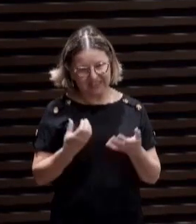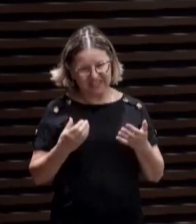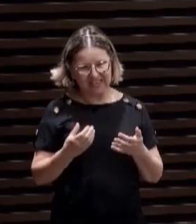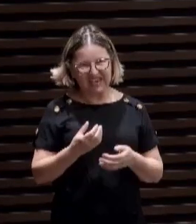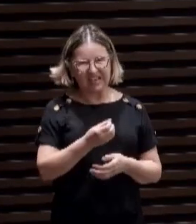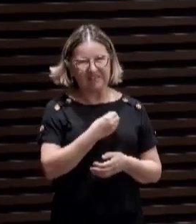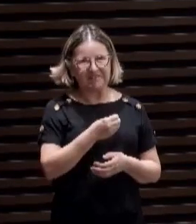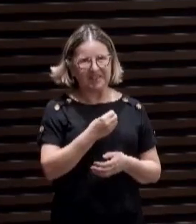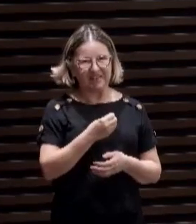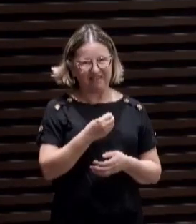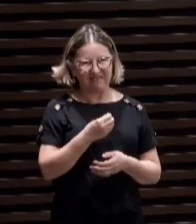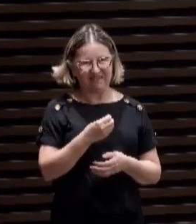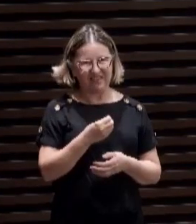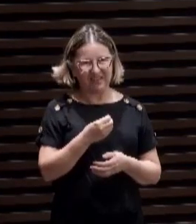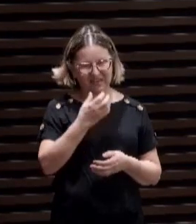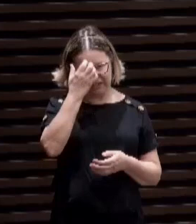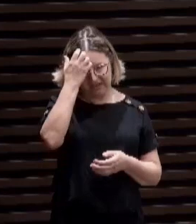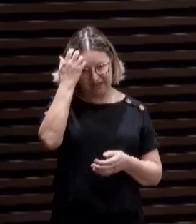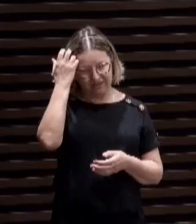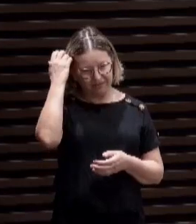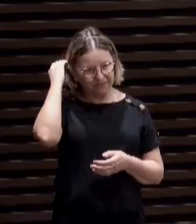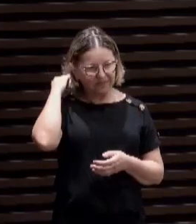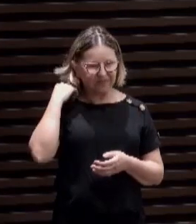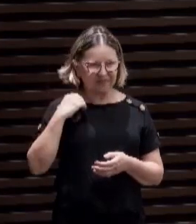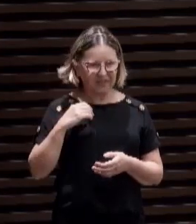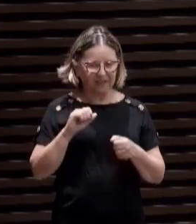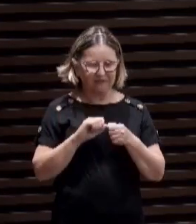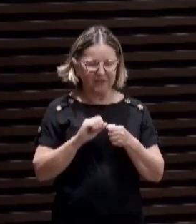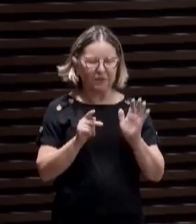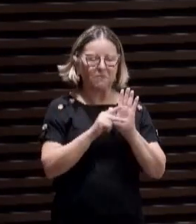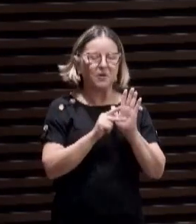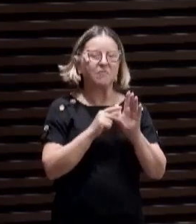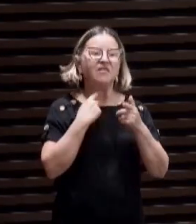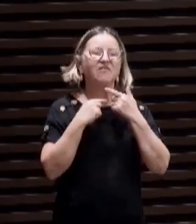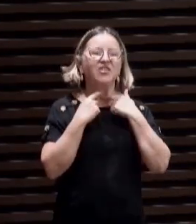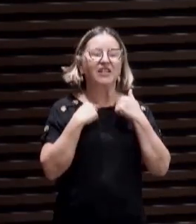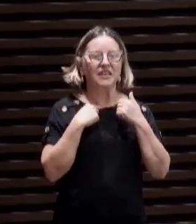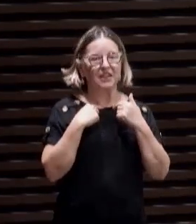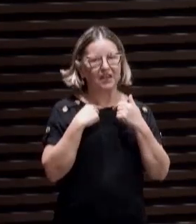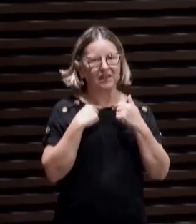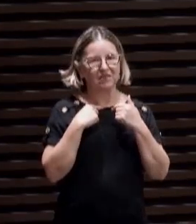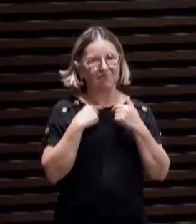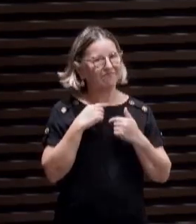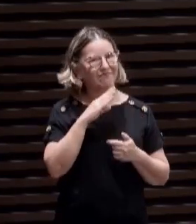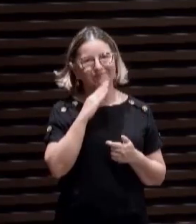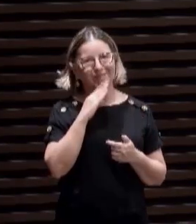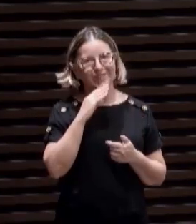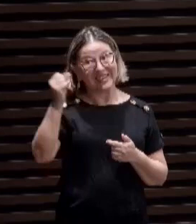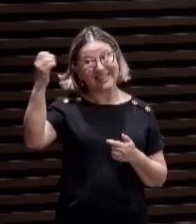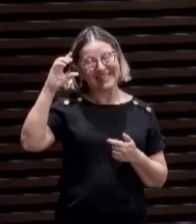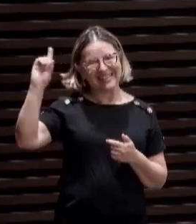libertinagem, essa pessoa não sabe o que é a graça de Deus. Mas quem foi revelado a verdade das Escrituras, do